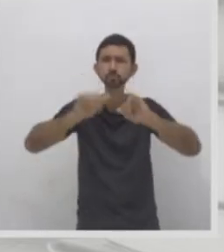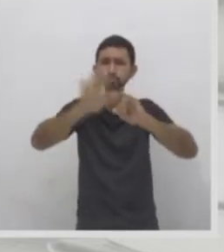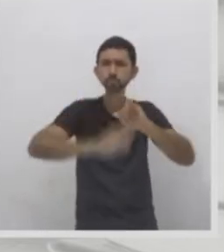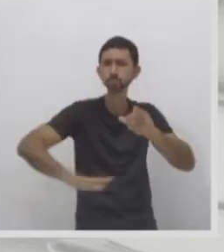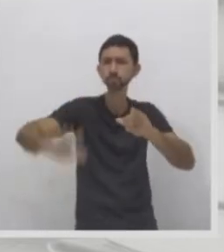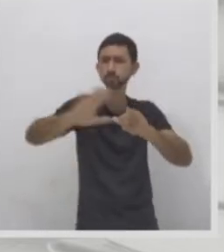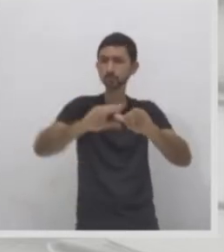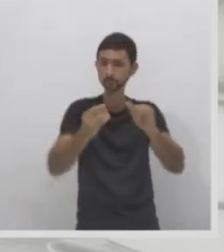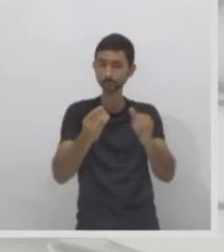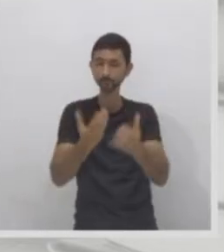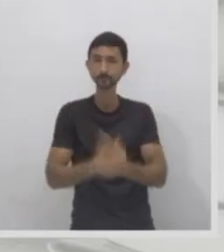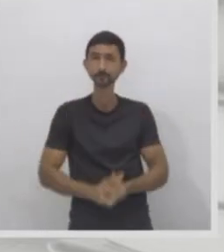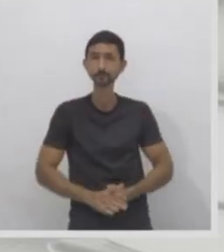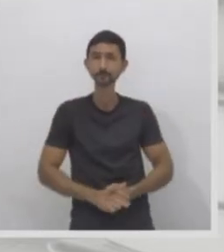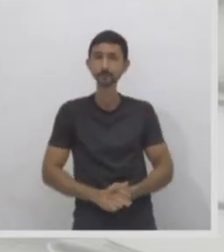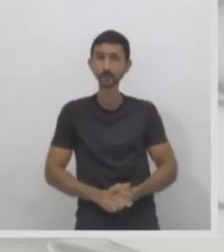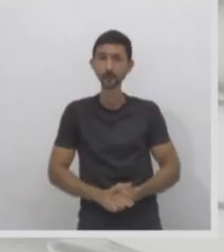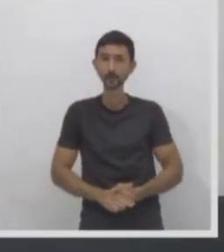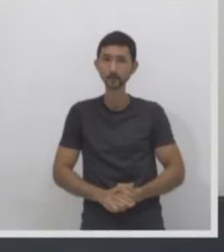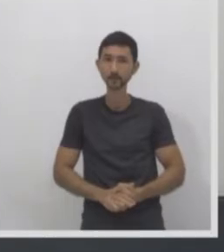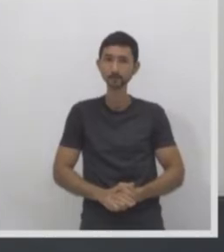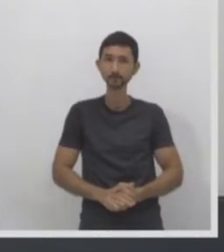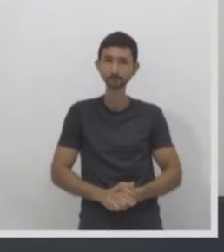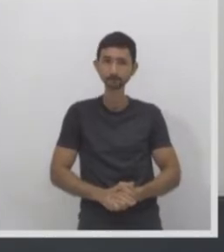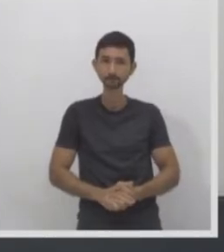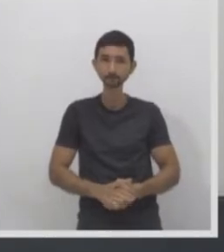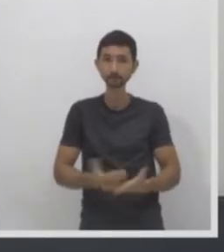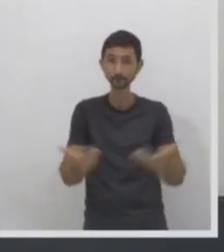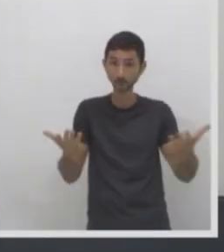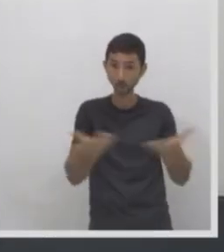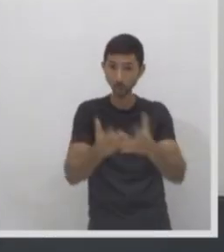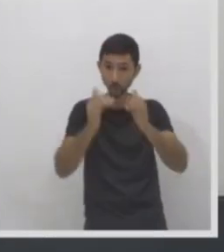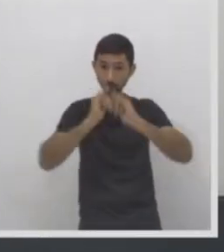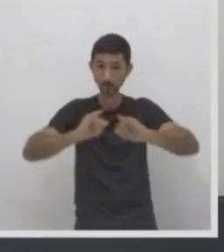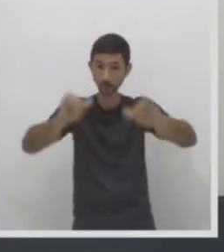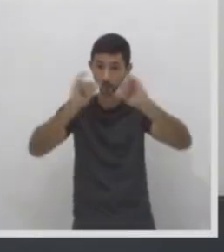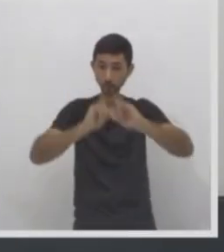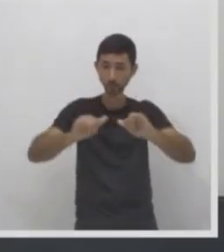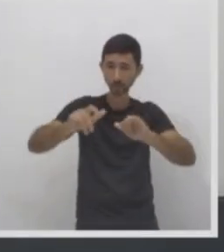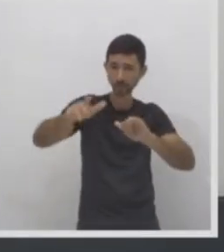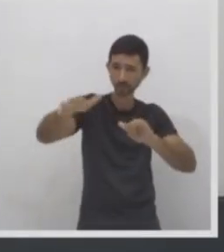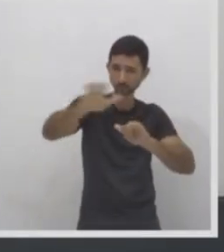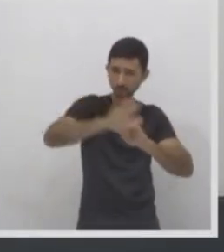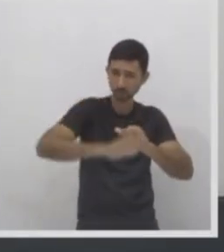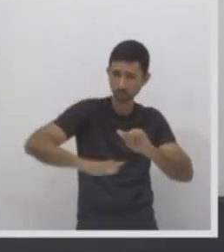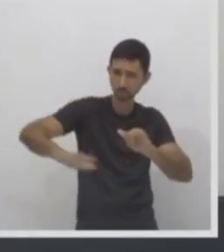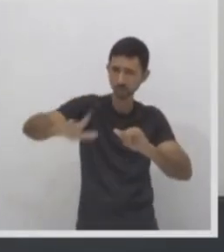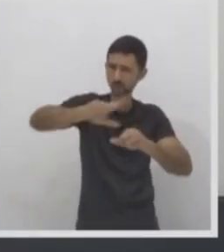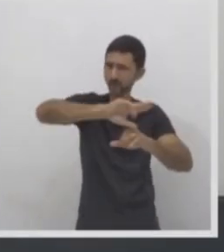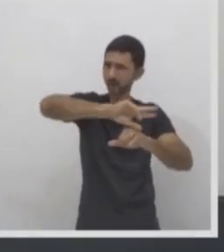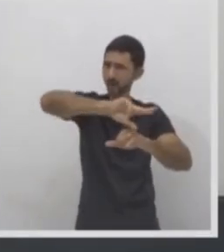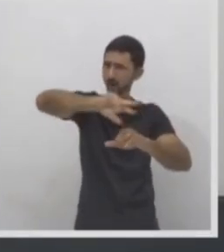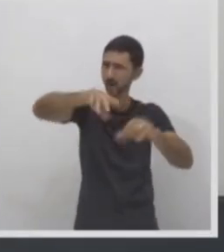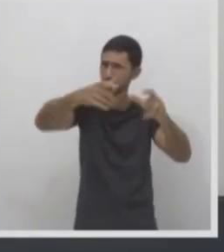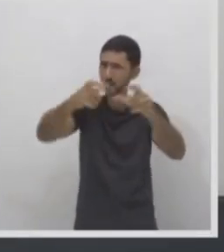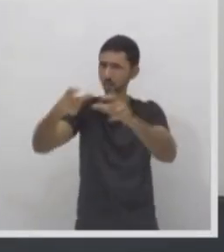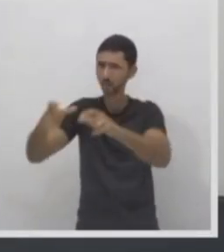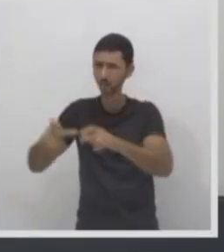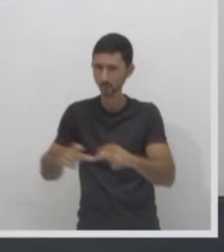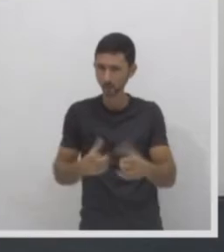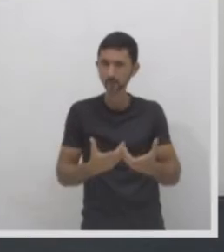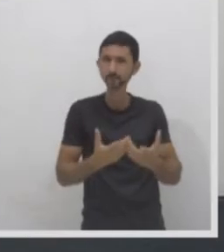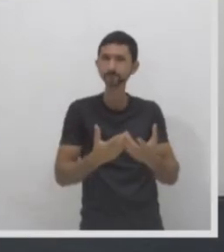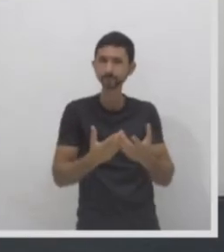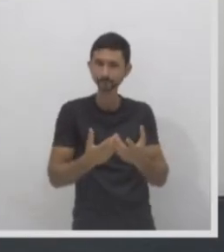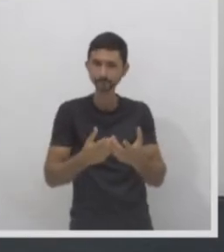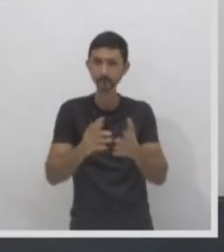ela vai aparecer. As notícias, hoje, elas circulam em diversos ambientes. Nós temos ainda